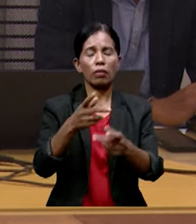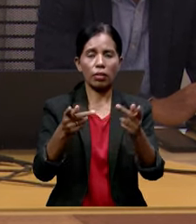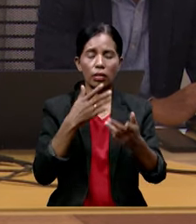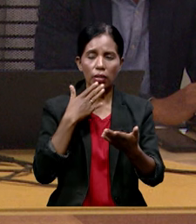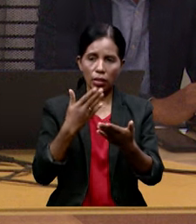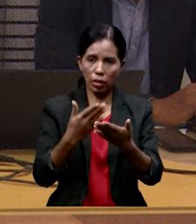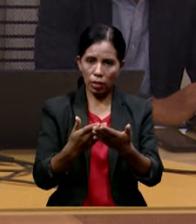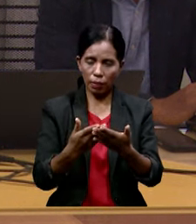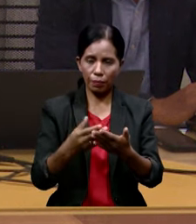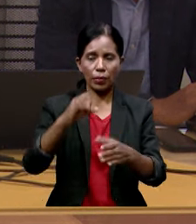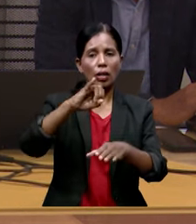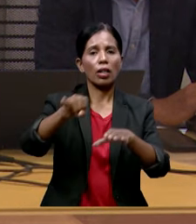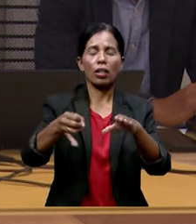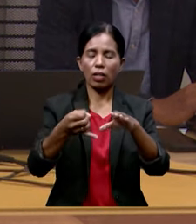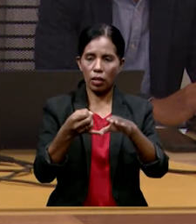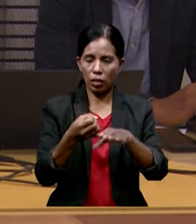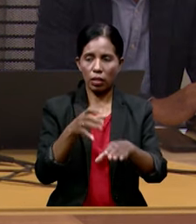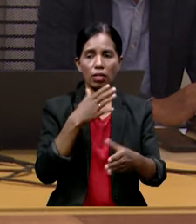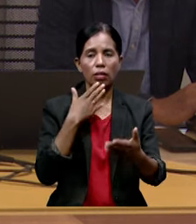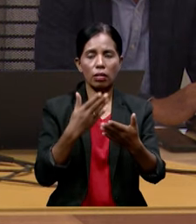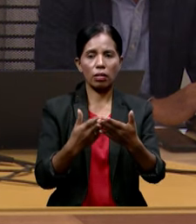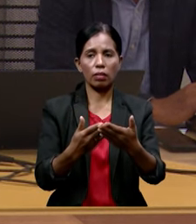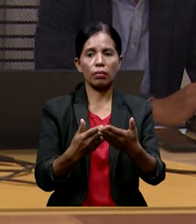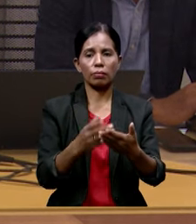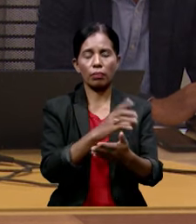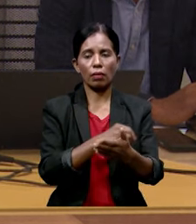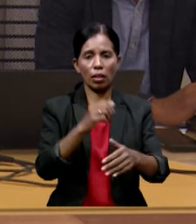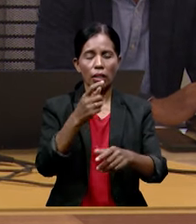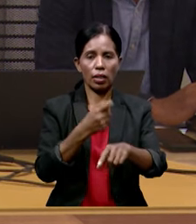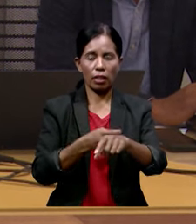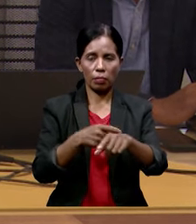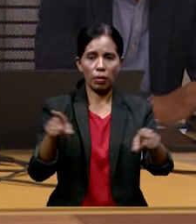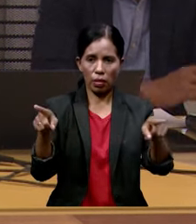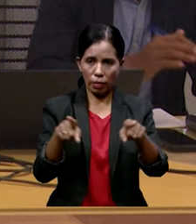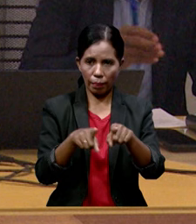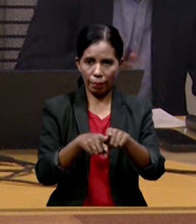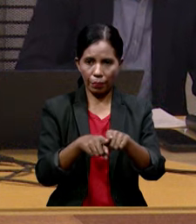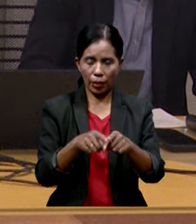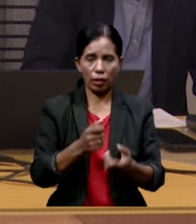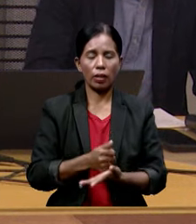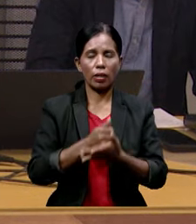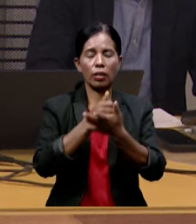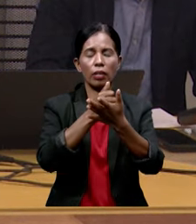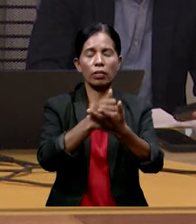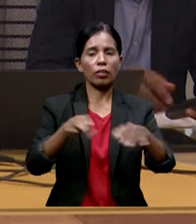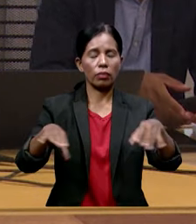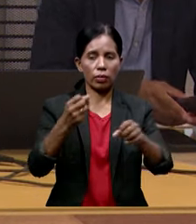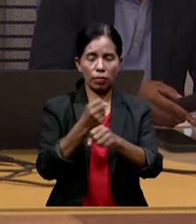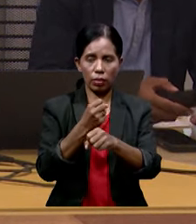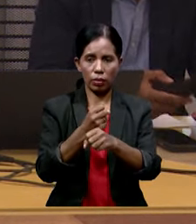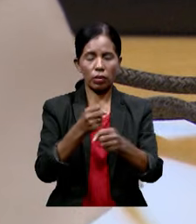prospero inclusivo resiliente no sustentável iha tempu hanesan mos atu sustenta linia esforzu sira ho